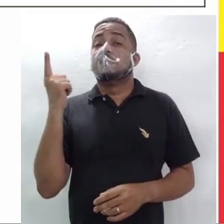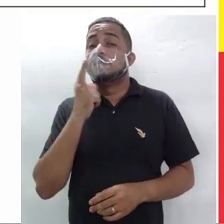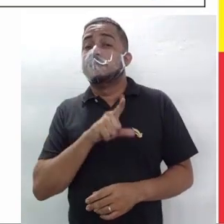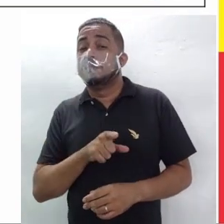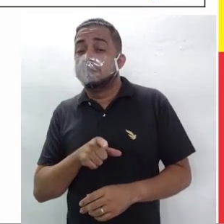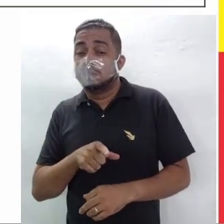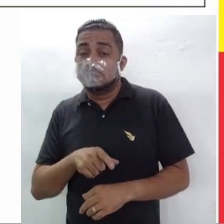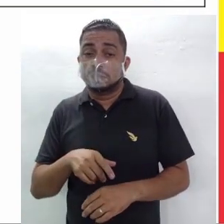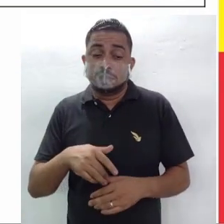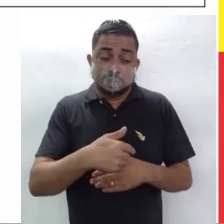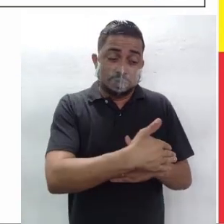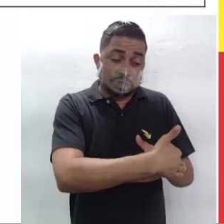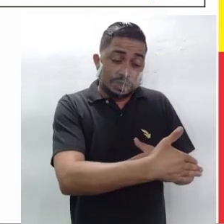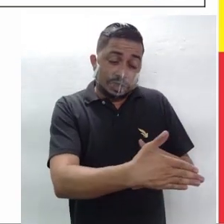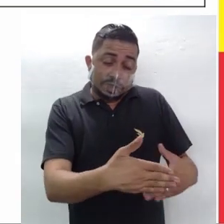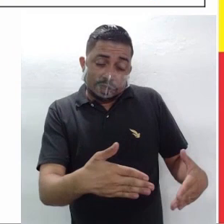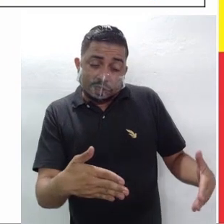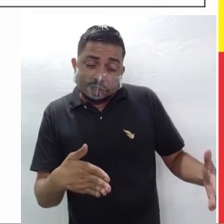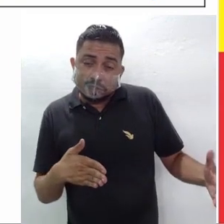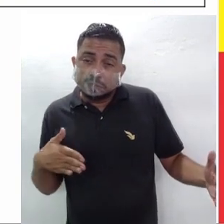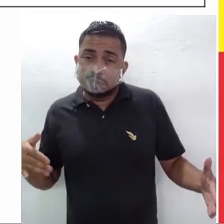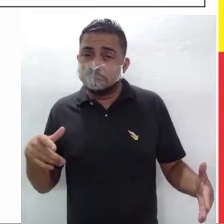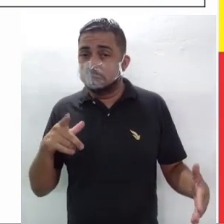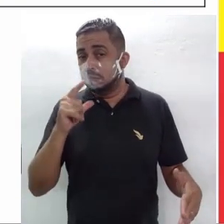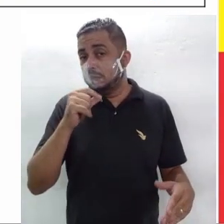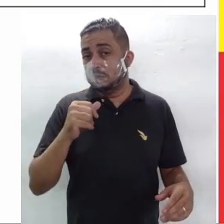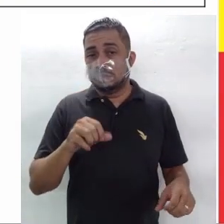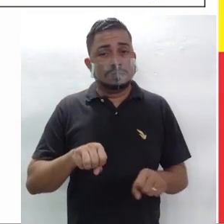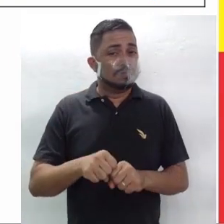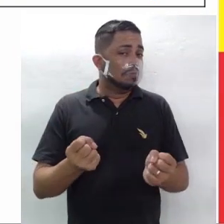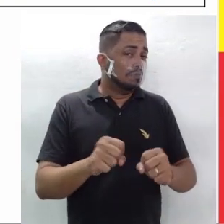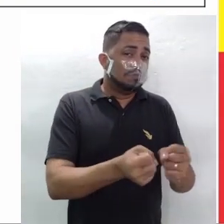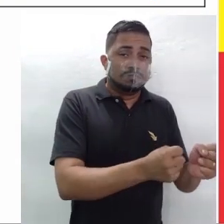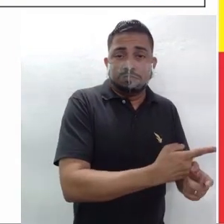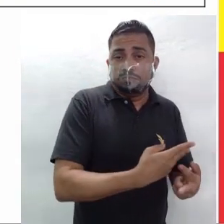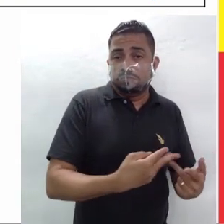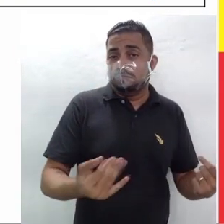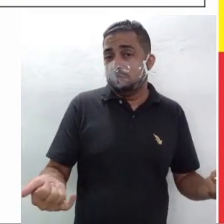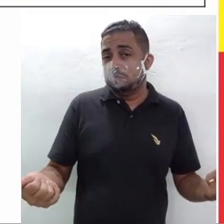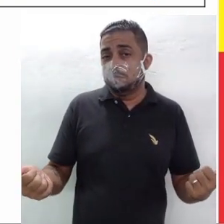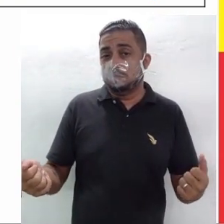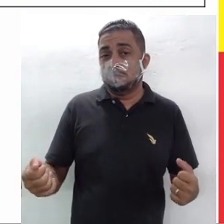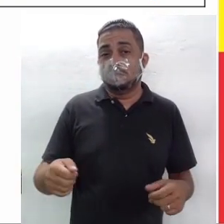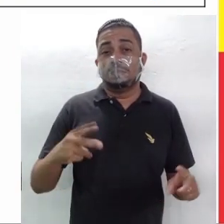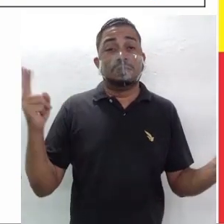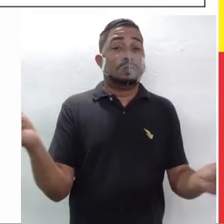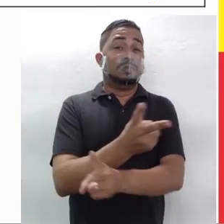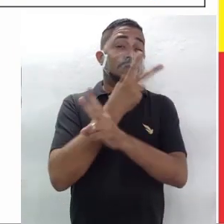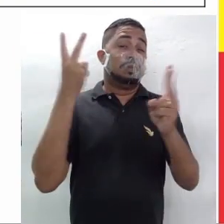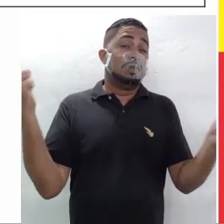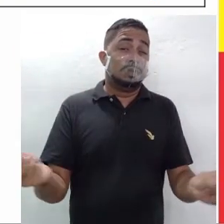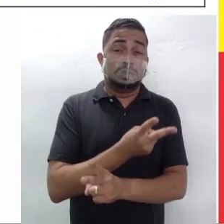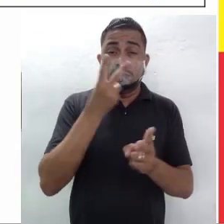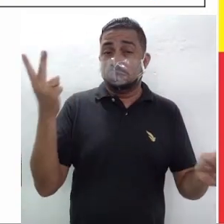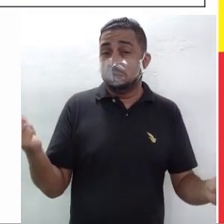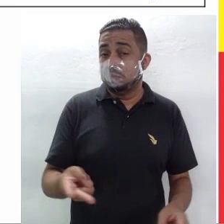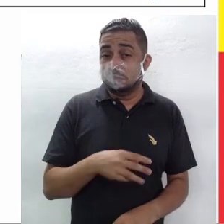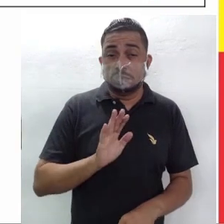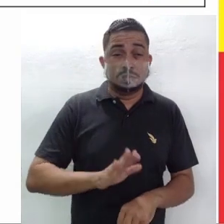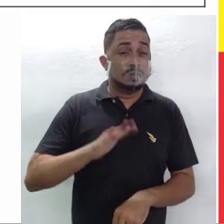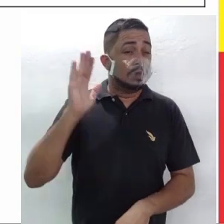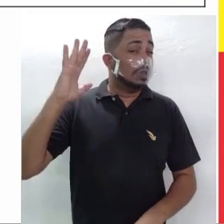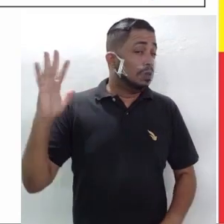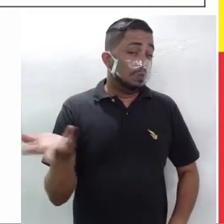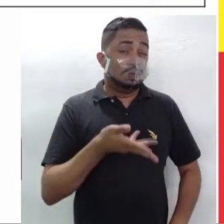o litoral, vão causar grande destruição, com ventos que ultrapassam